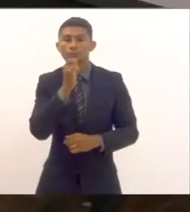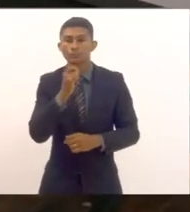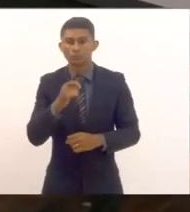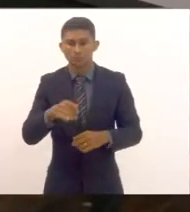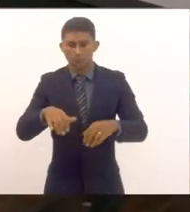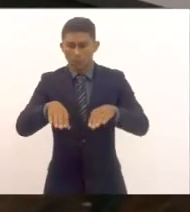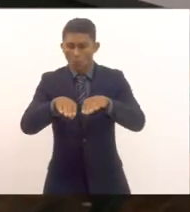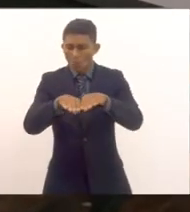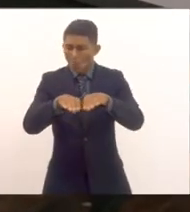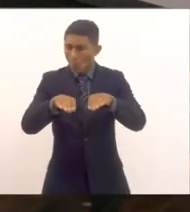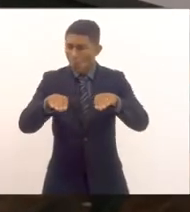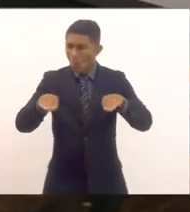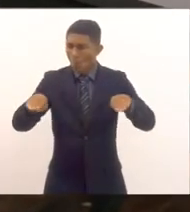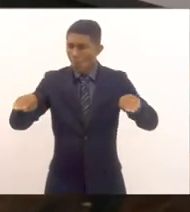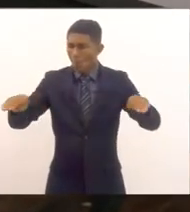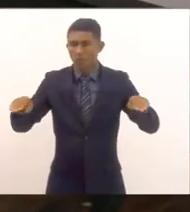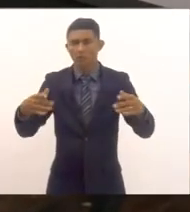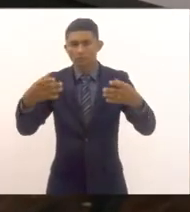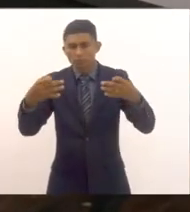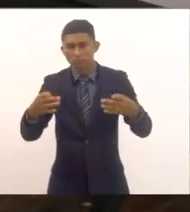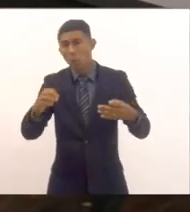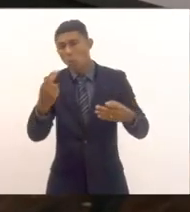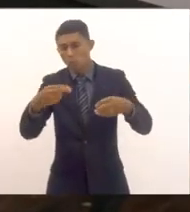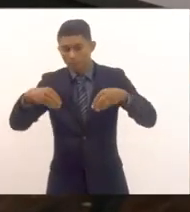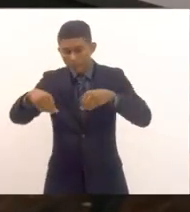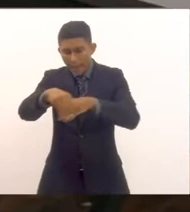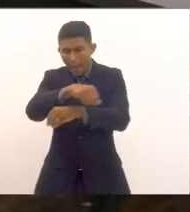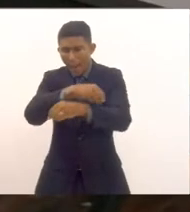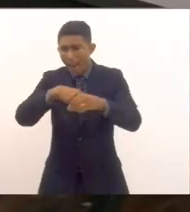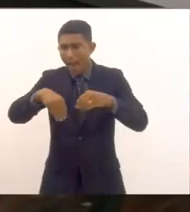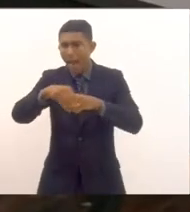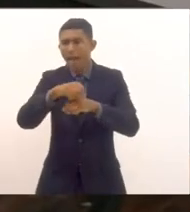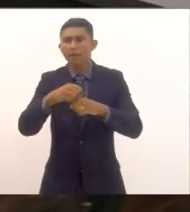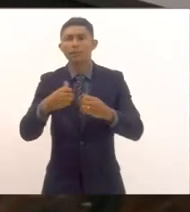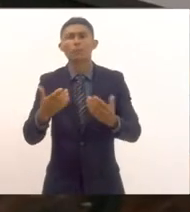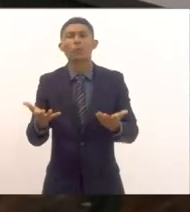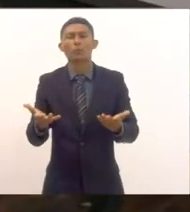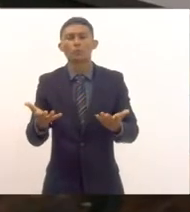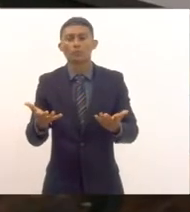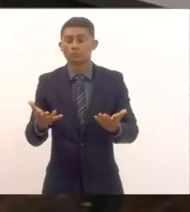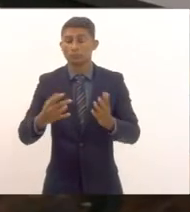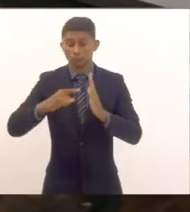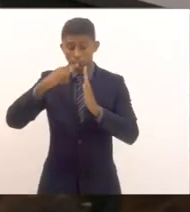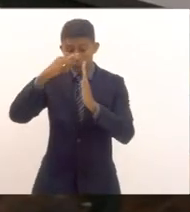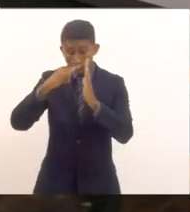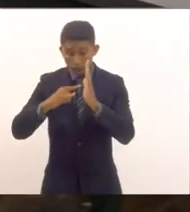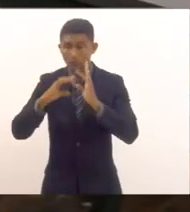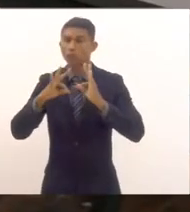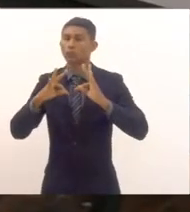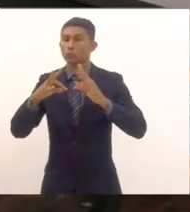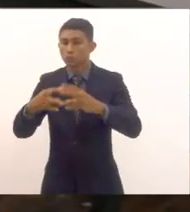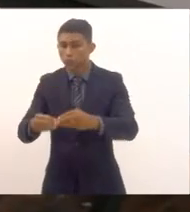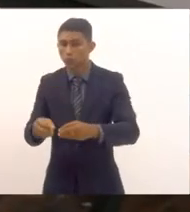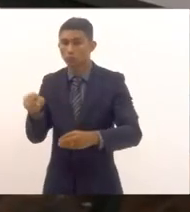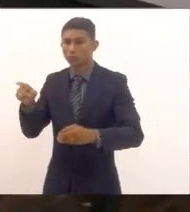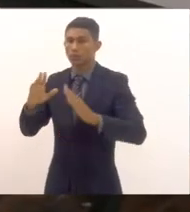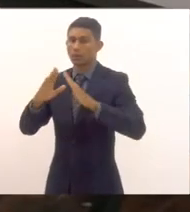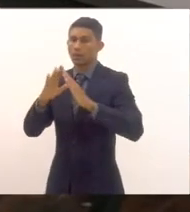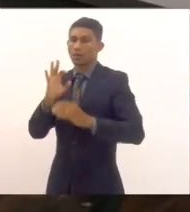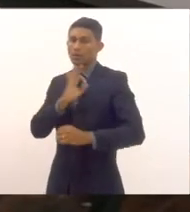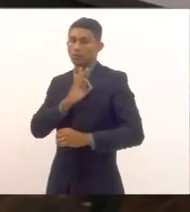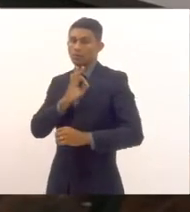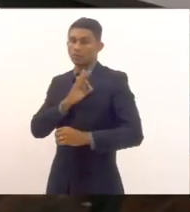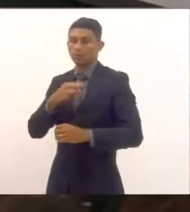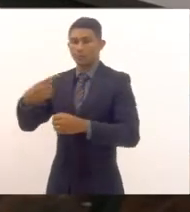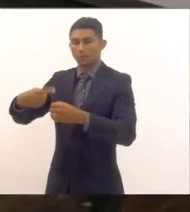cimentado se é direto ao solo essa turco mentação toda vai ser apresentado na Delegacia da